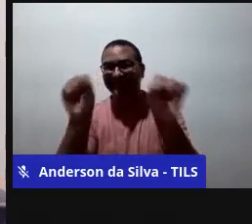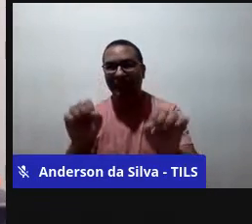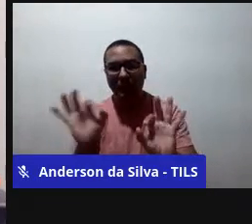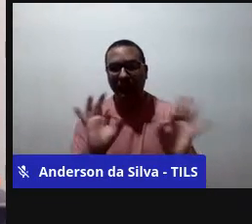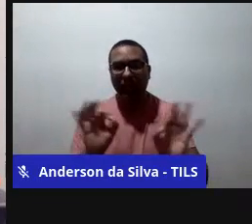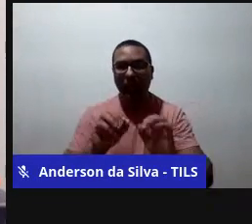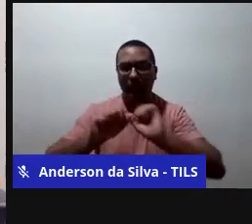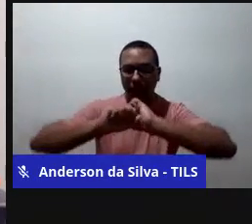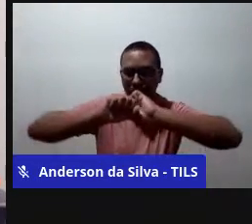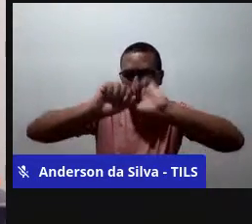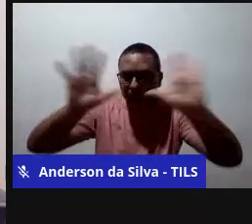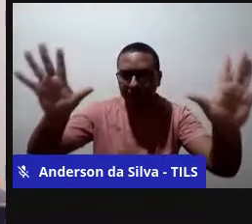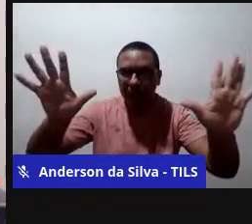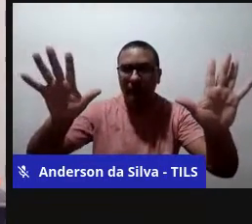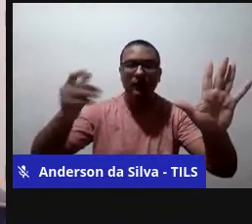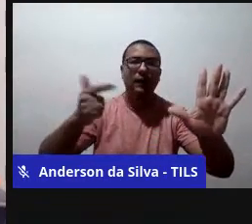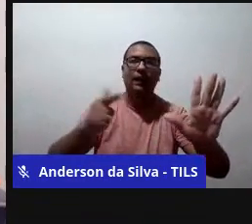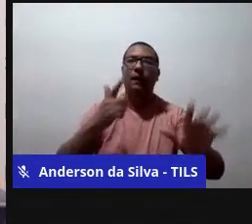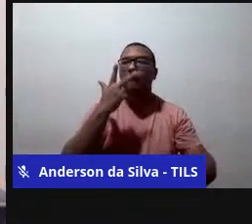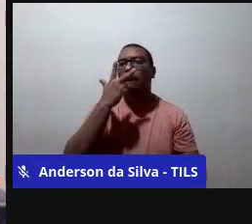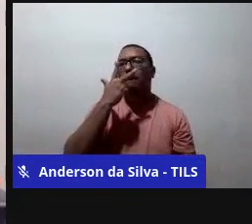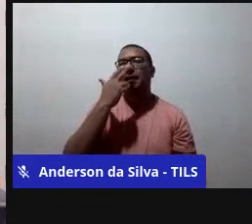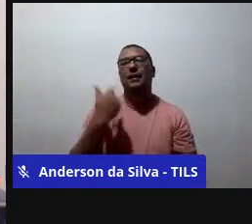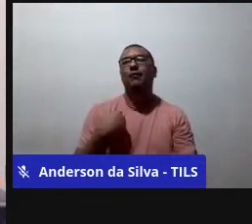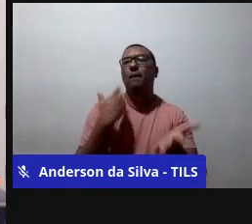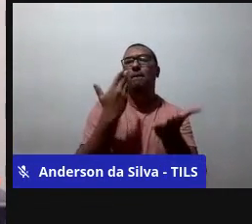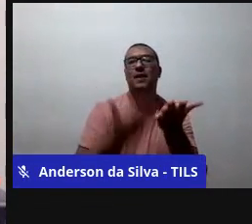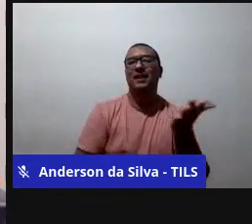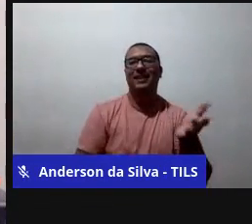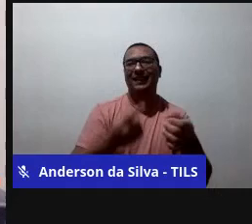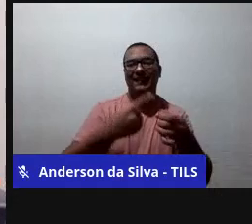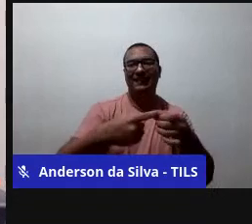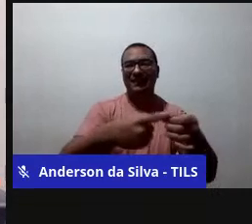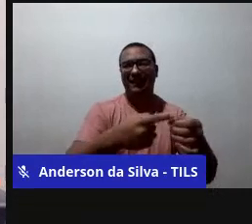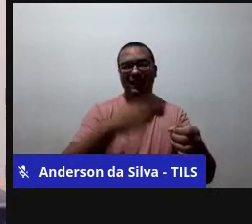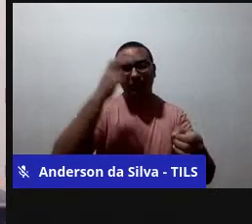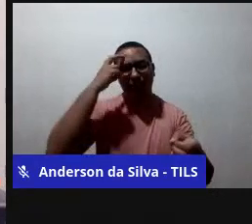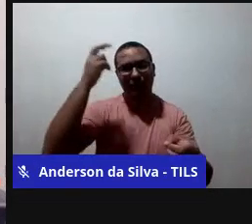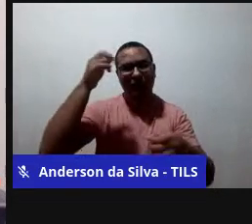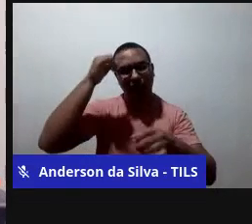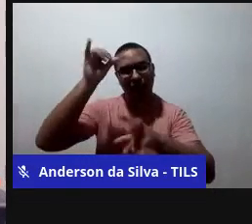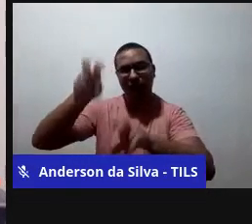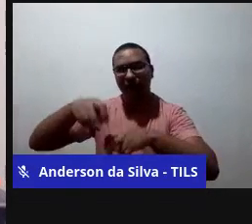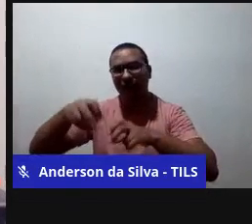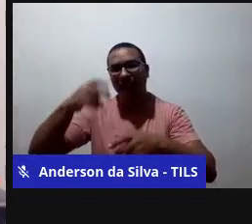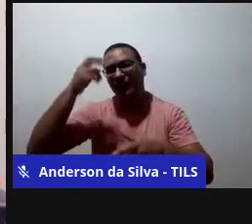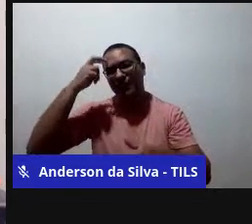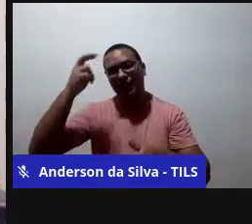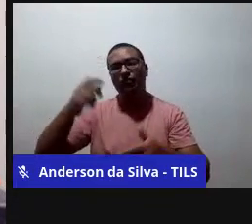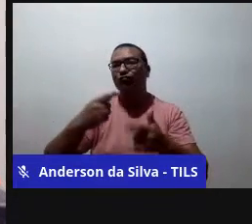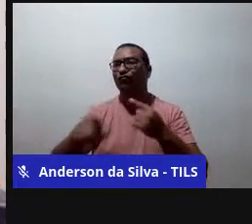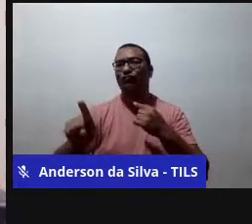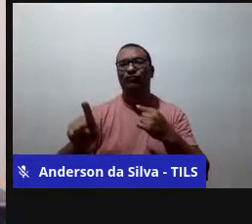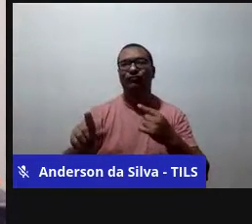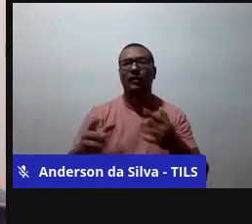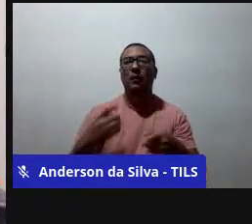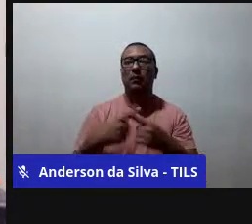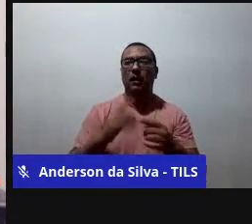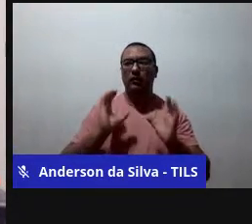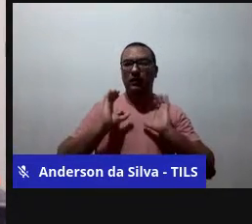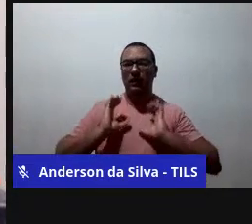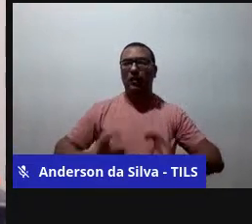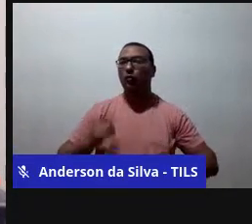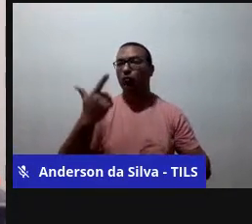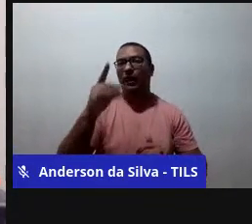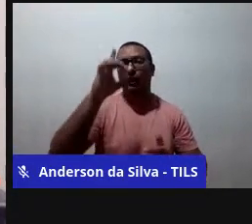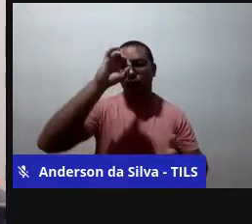transparência, é futilidade falar em cidade inteligente, em campo inteligente, porque se o cidadão não puder exercer os direitos,